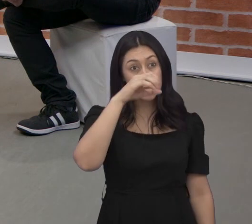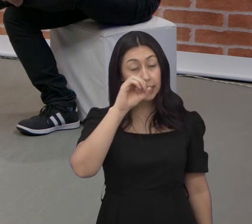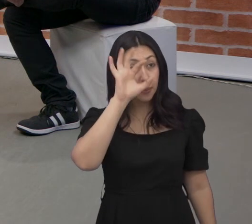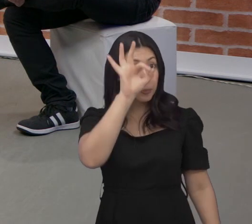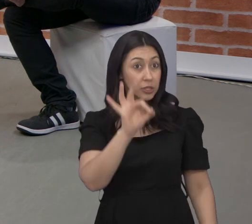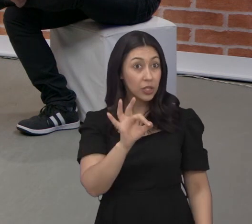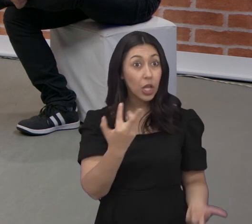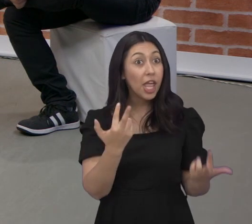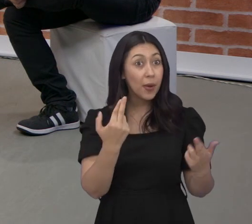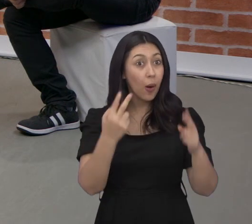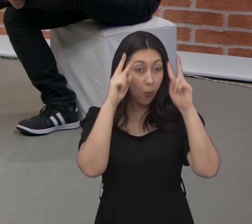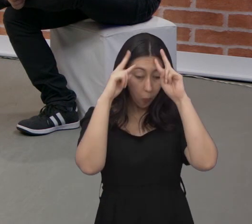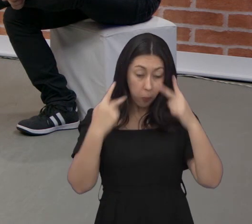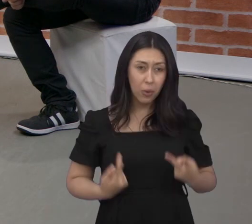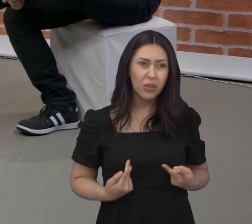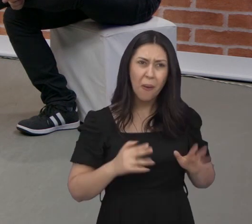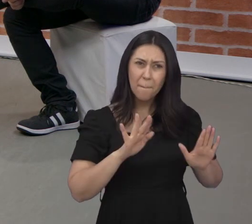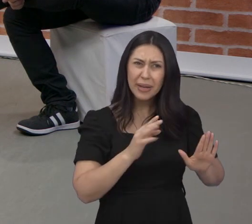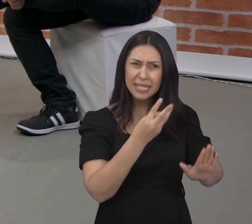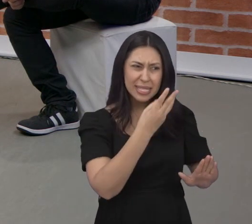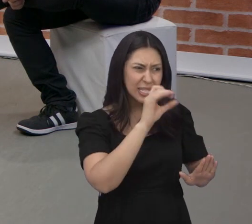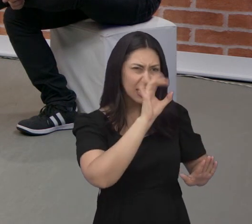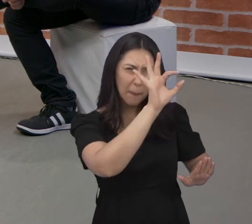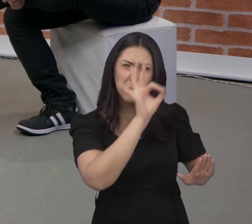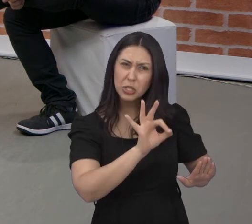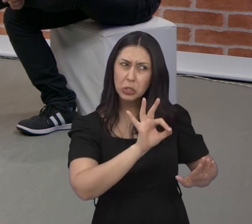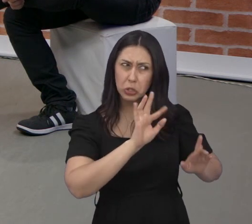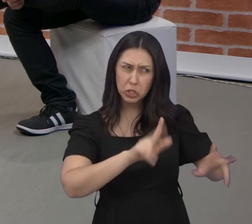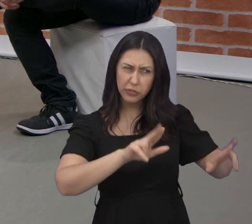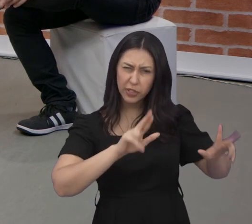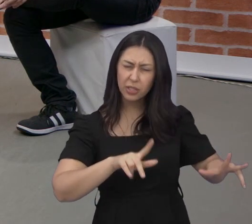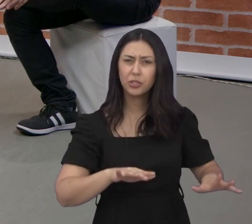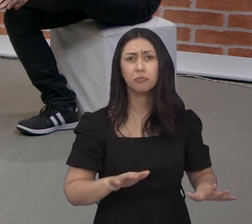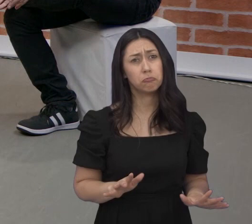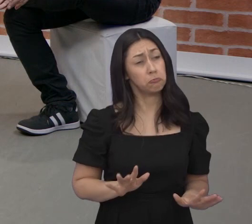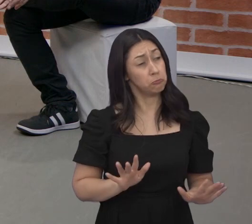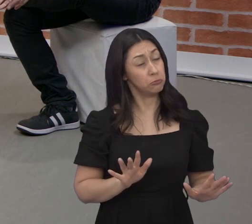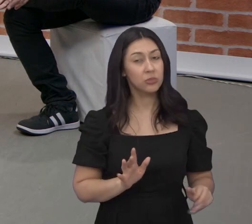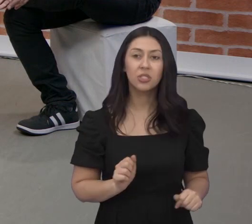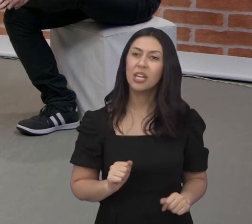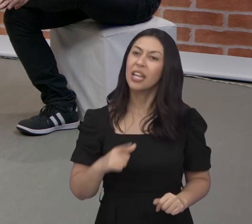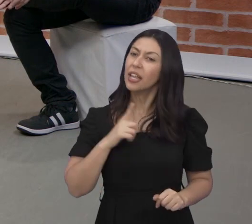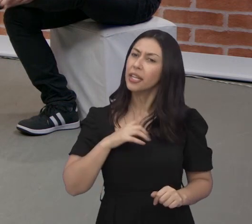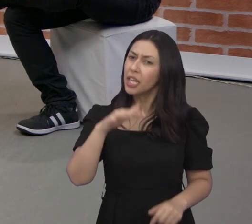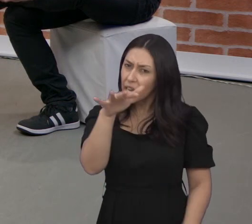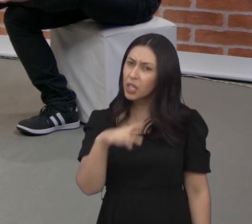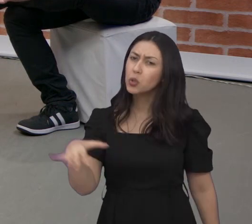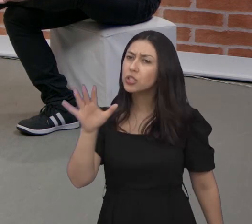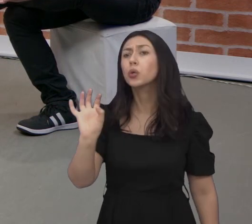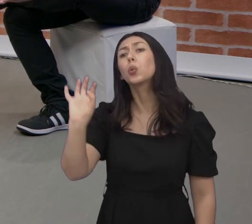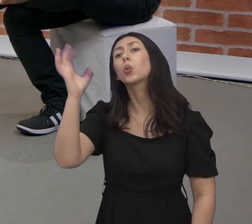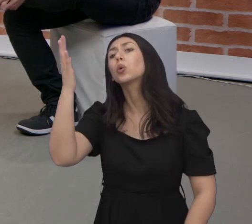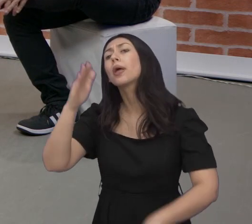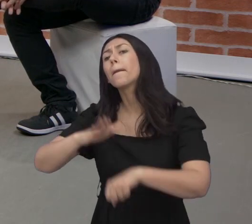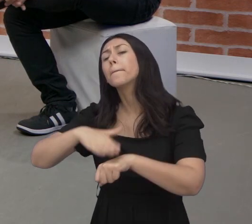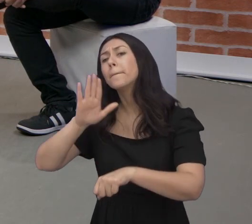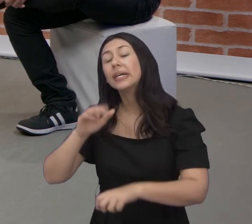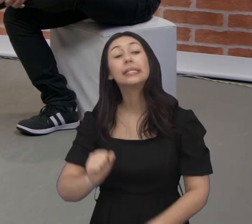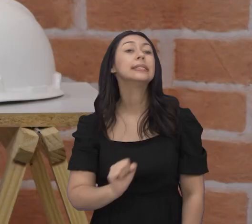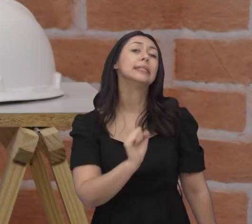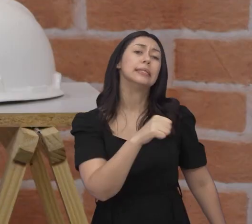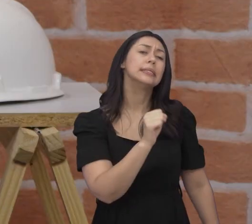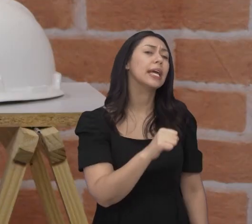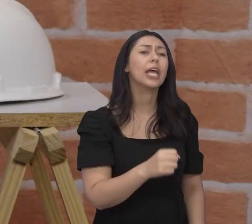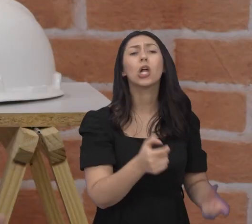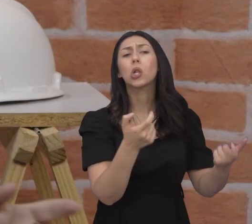é humano e 30% desconhecido. Então ficou um negócio meio assim, Vago. sabe? Tem Aham. regiões onde isso é mais propício de acontecer?